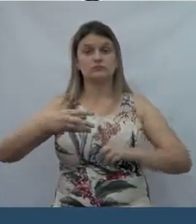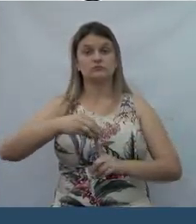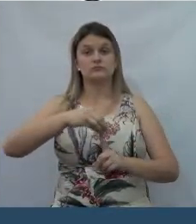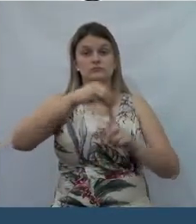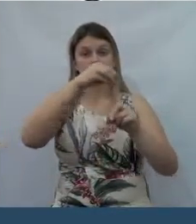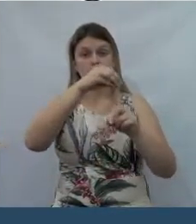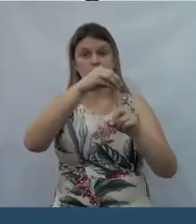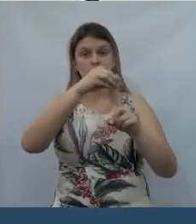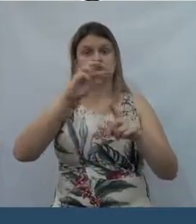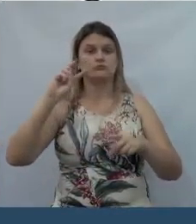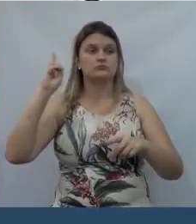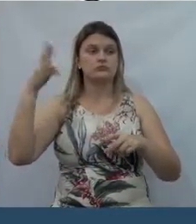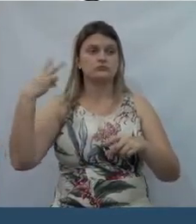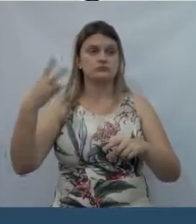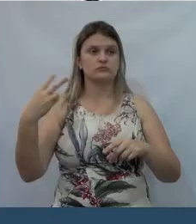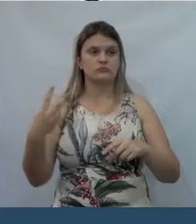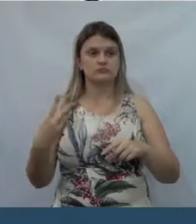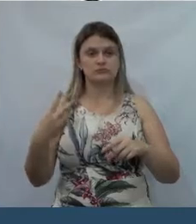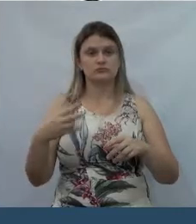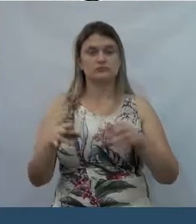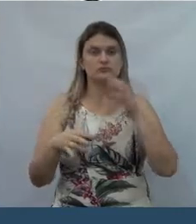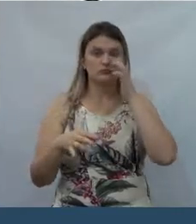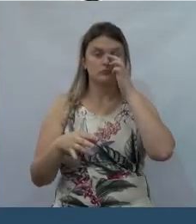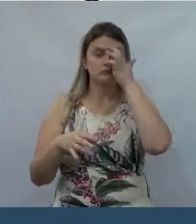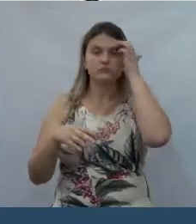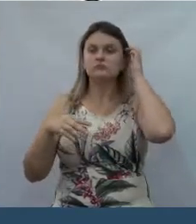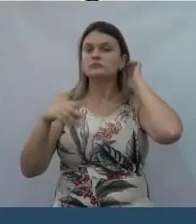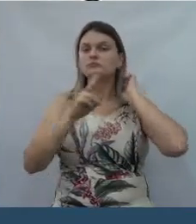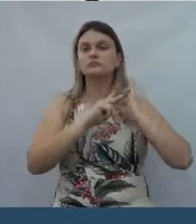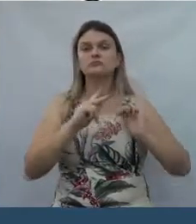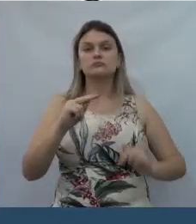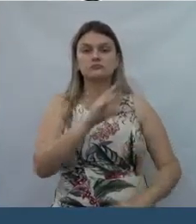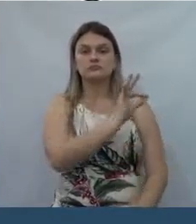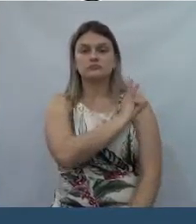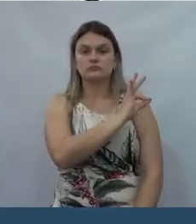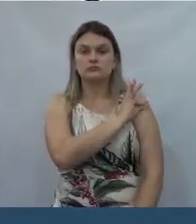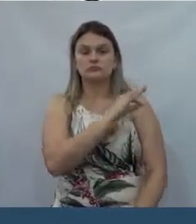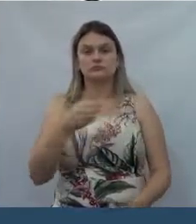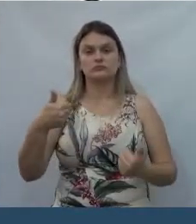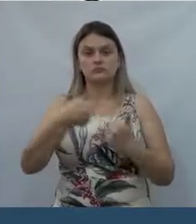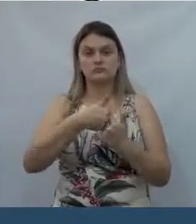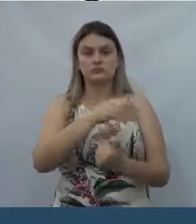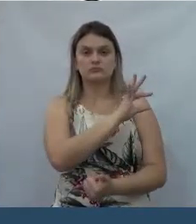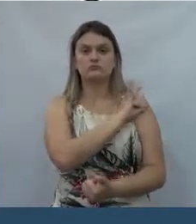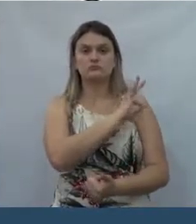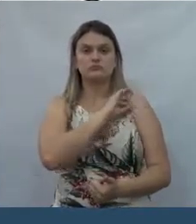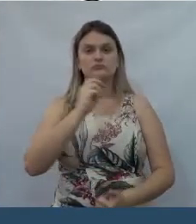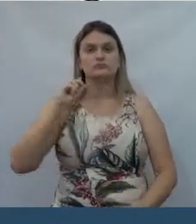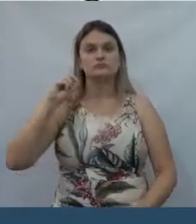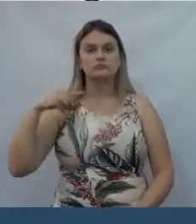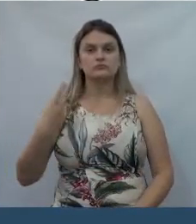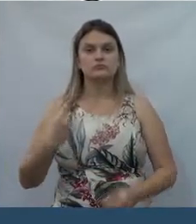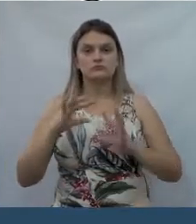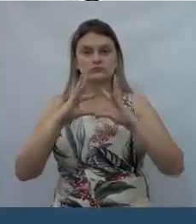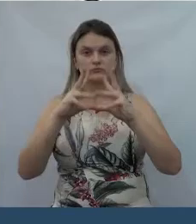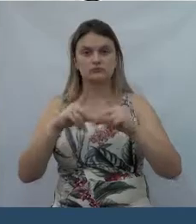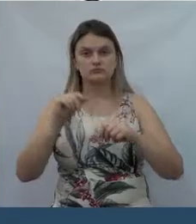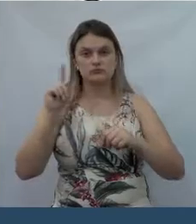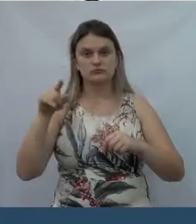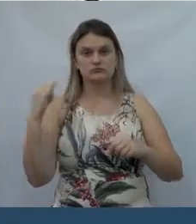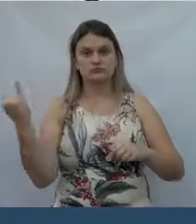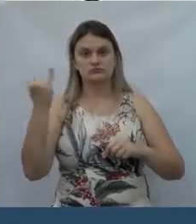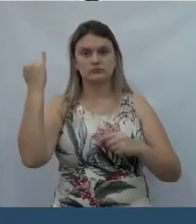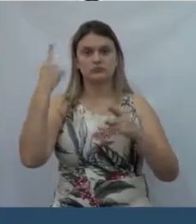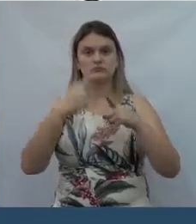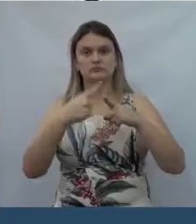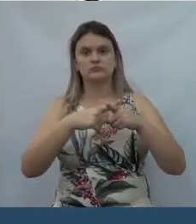principalmente dos vereadores, prefeito, vice-prefeito, deputado, enfim, pela importância por